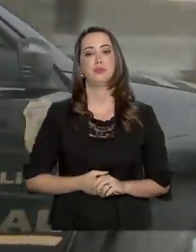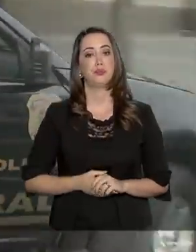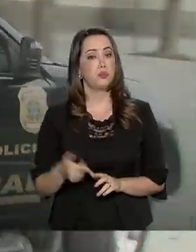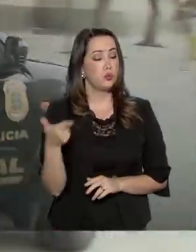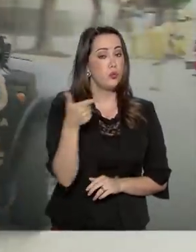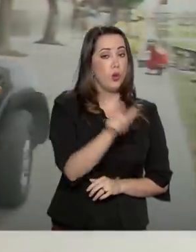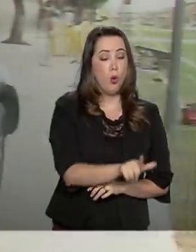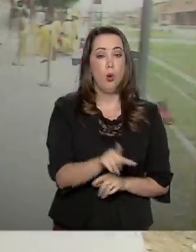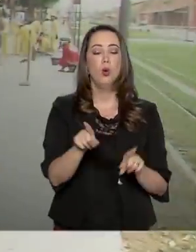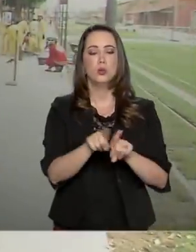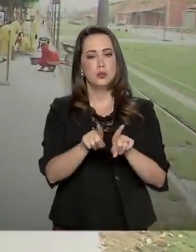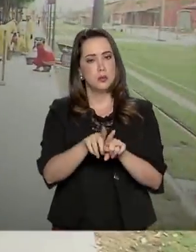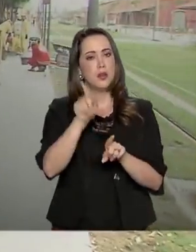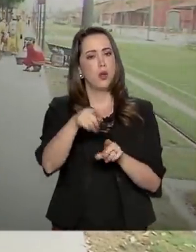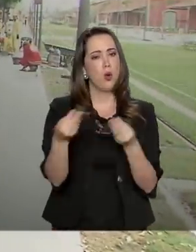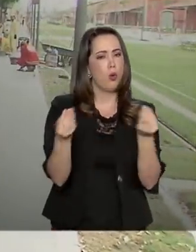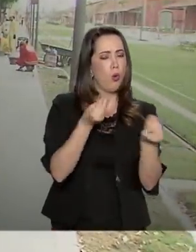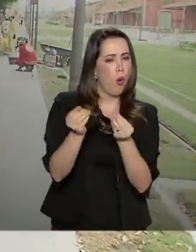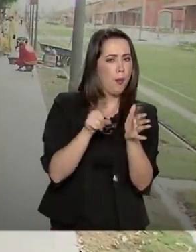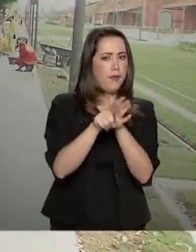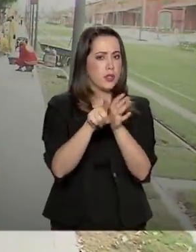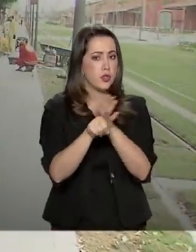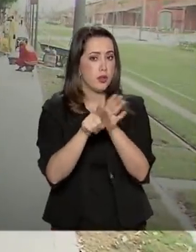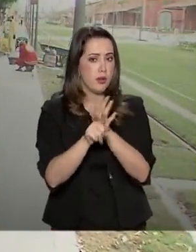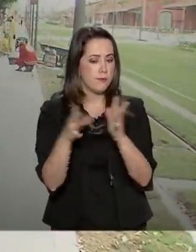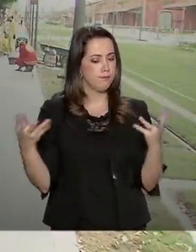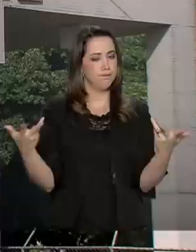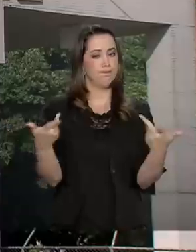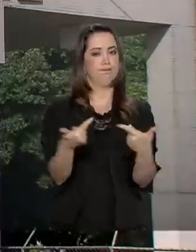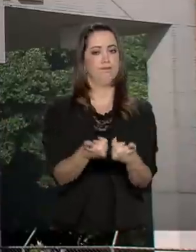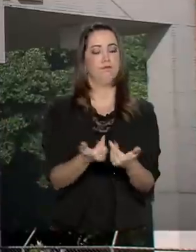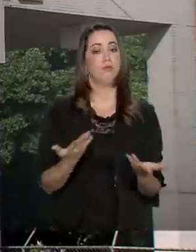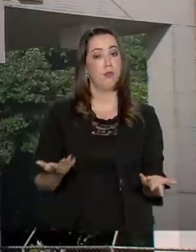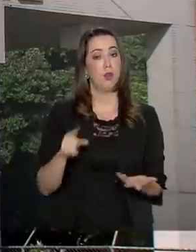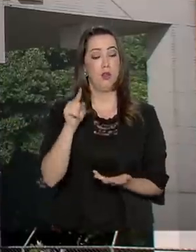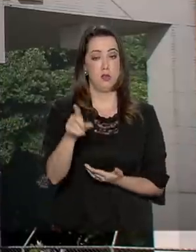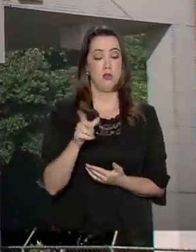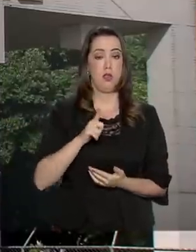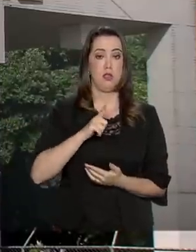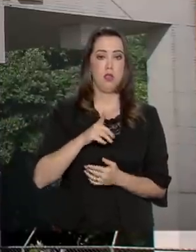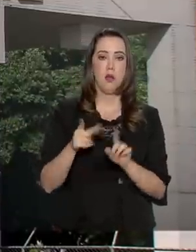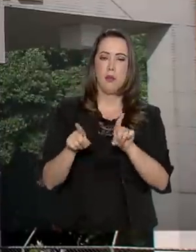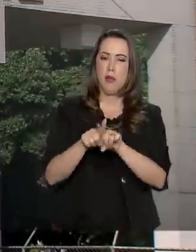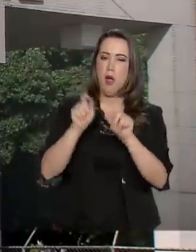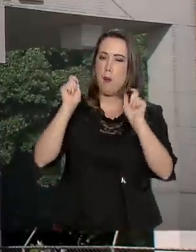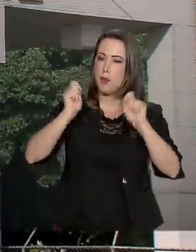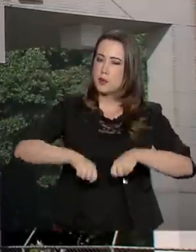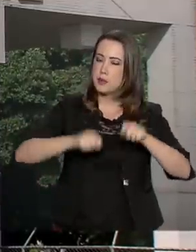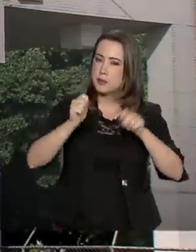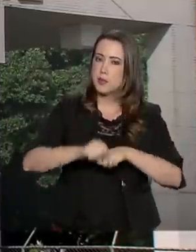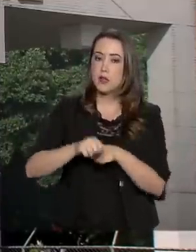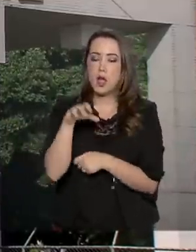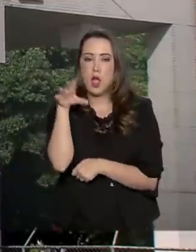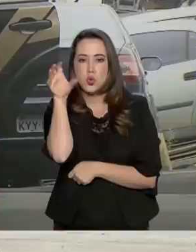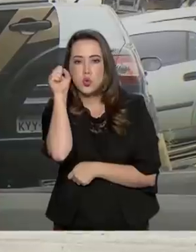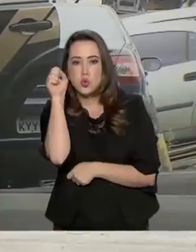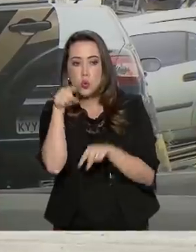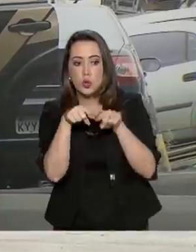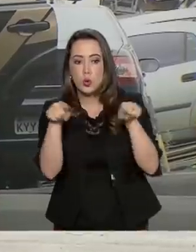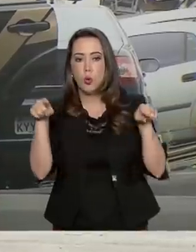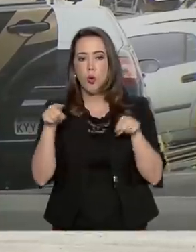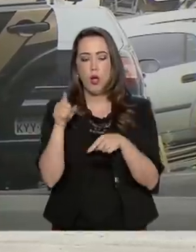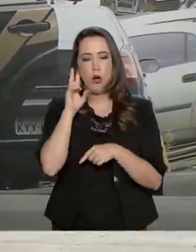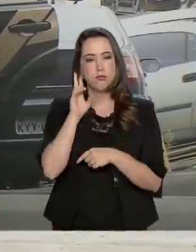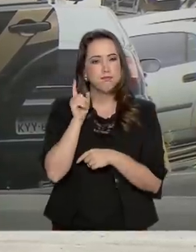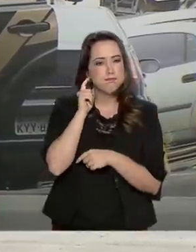é a implementação de meios para uma investigação mais eficiente, entre eles a permissão de escuta ambiental e